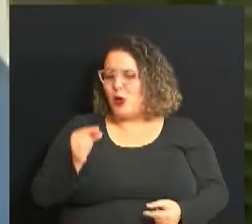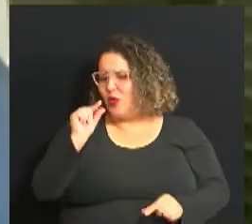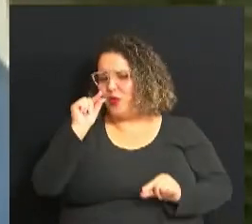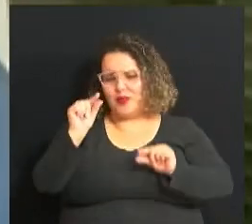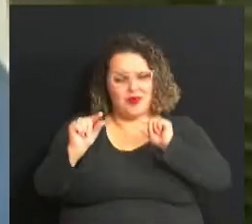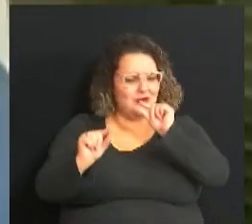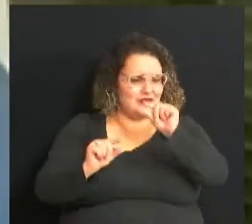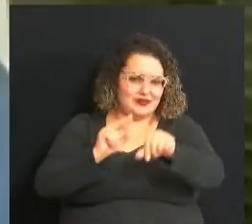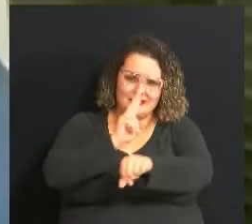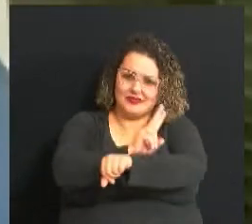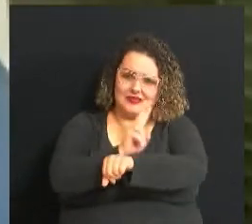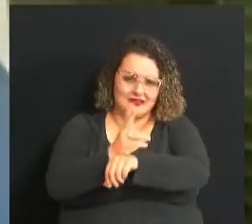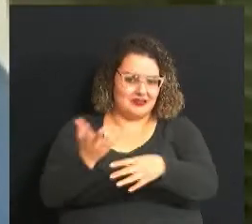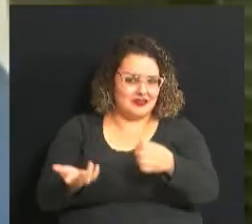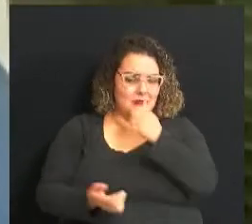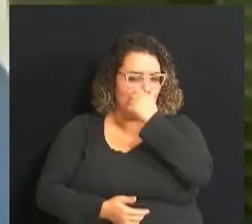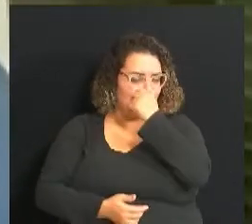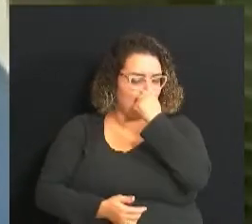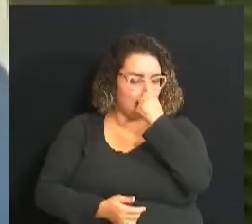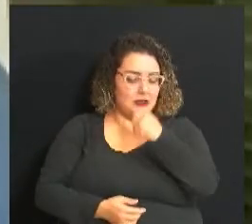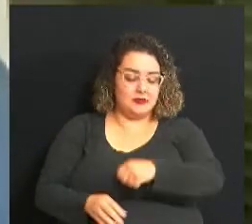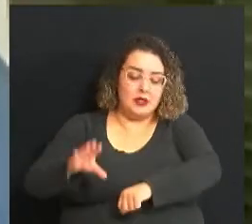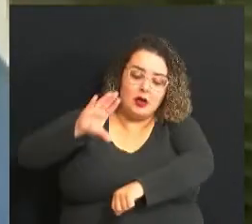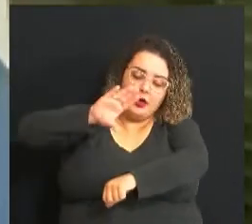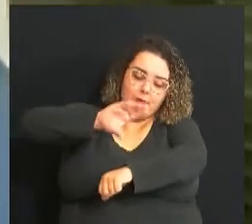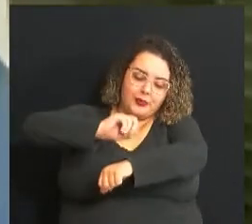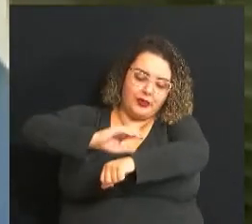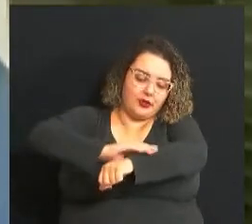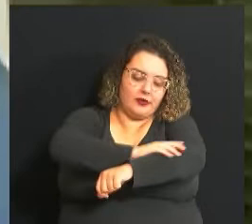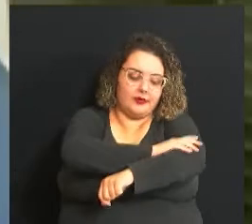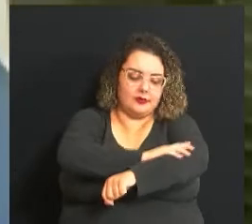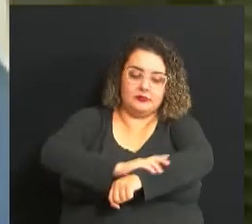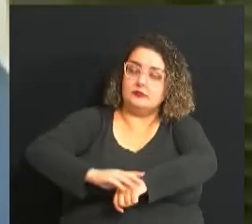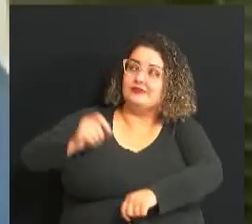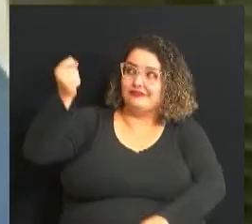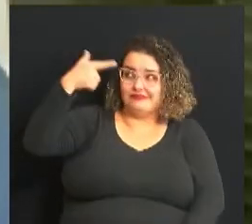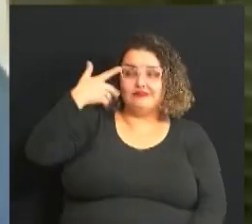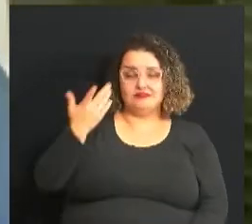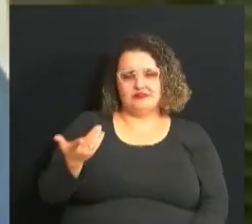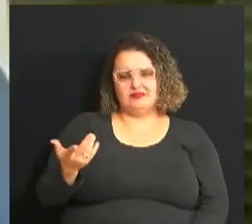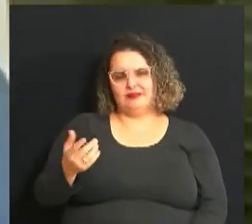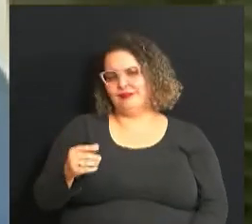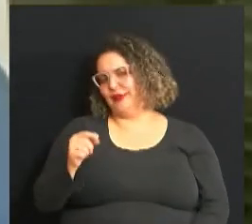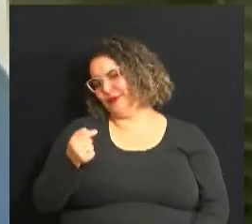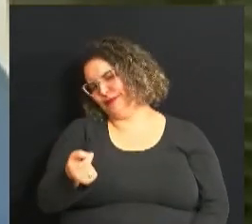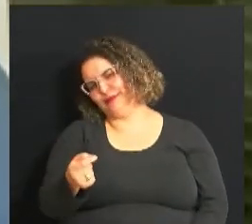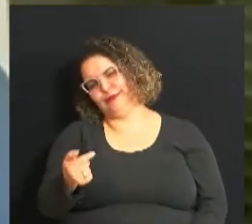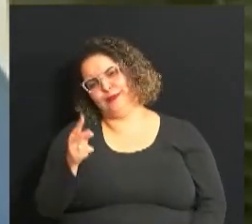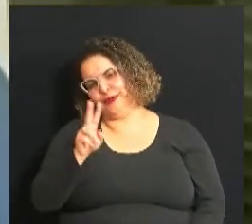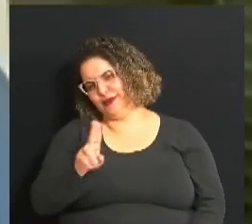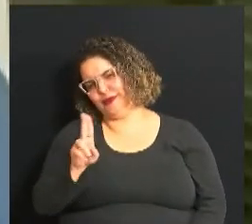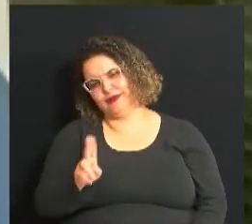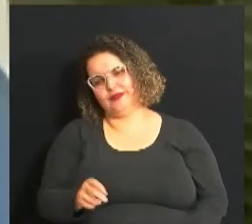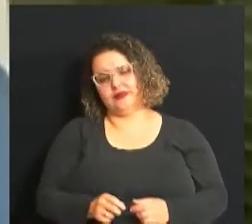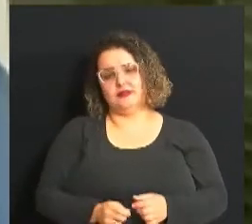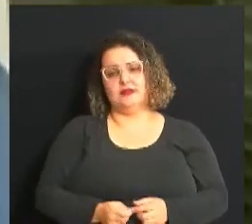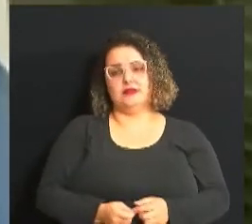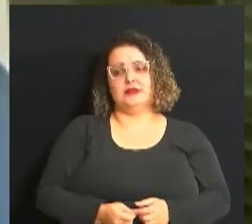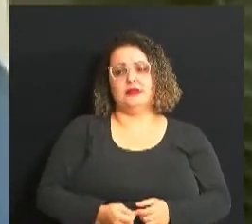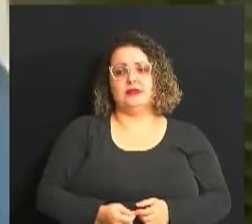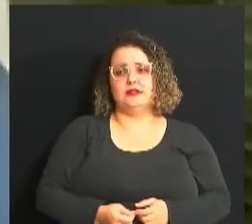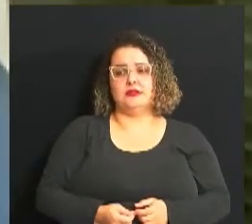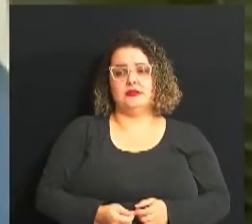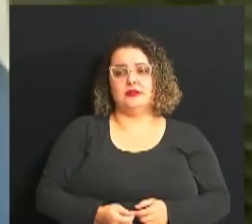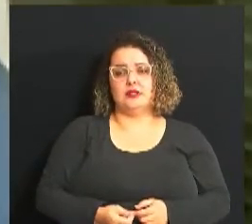E a questão do protetor solar também é muito infrequente o homem usar. A gente vê que muitas mulheres,